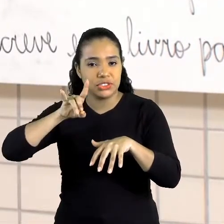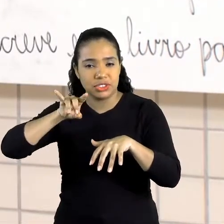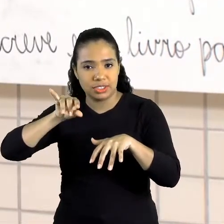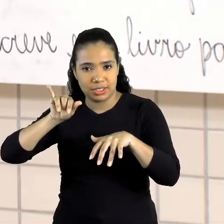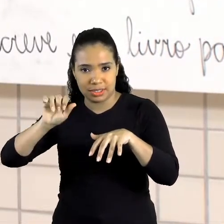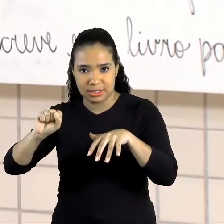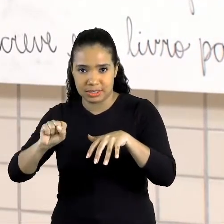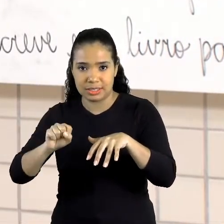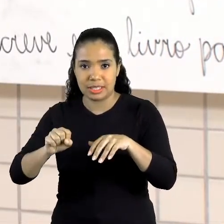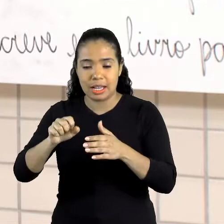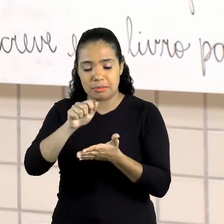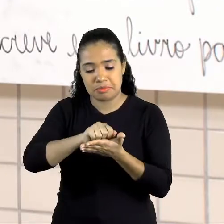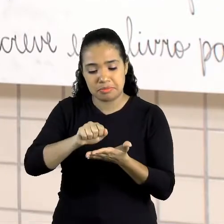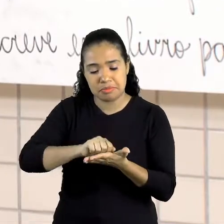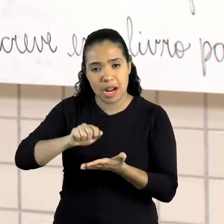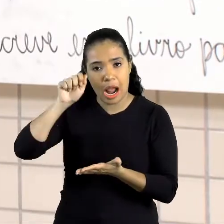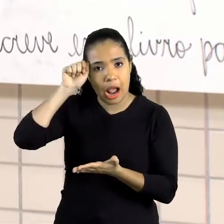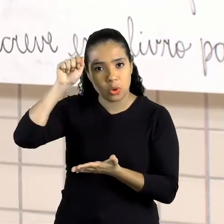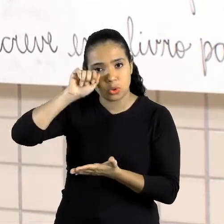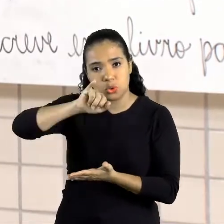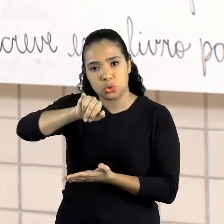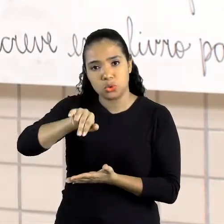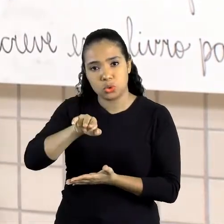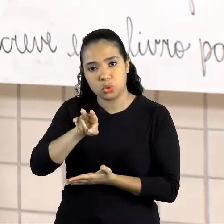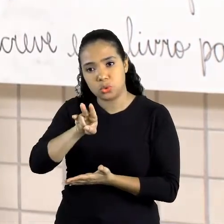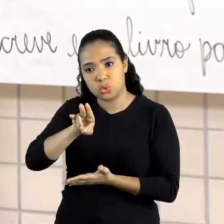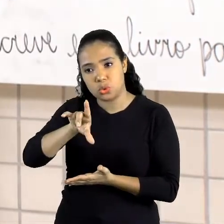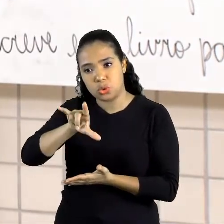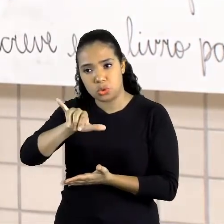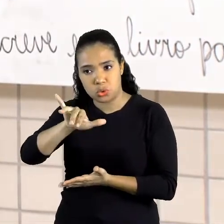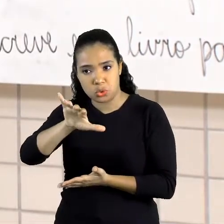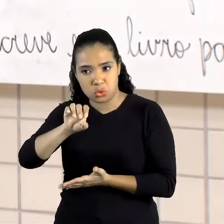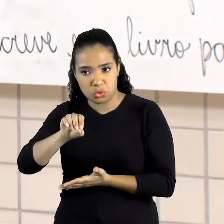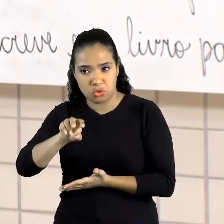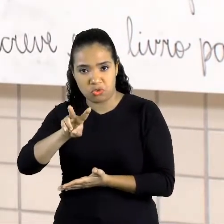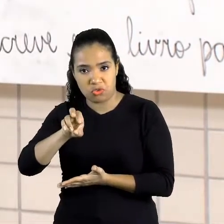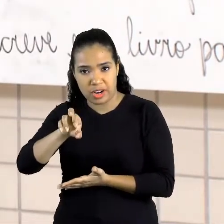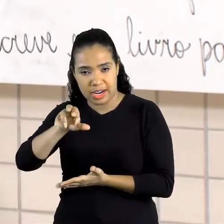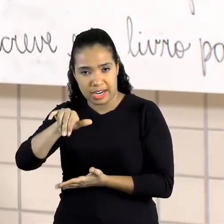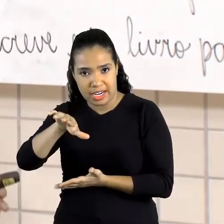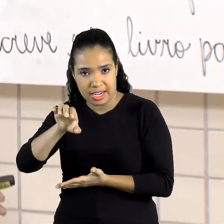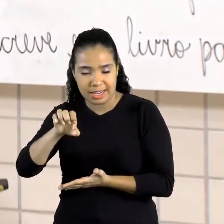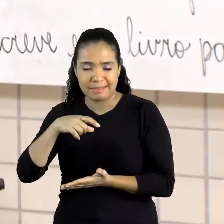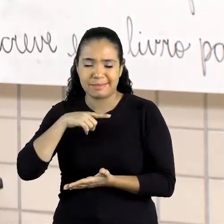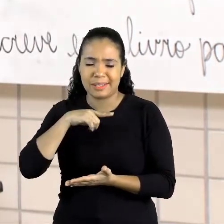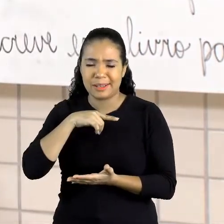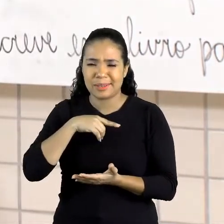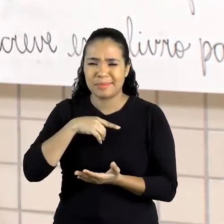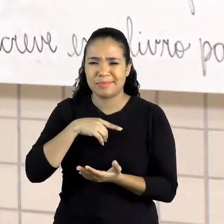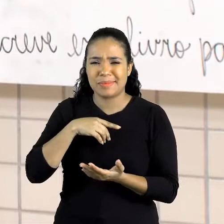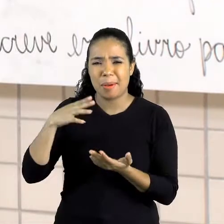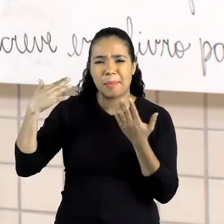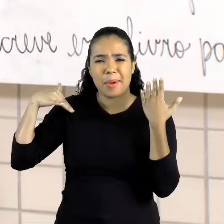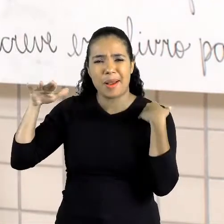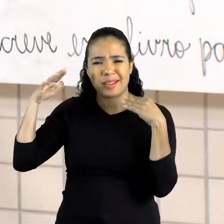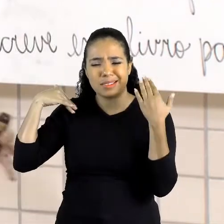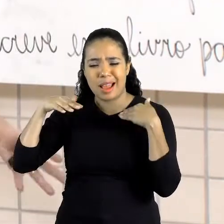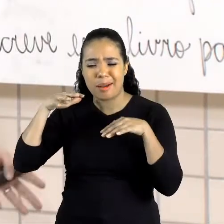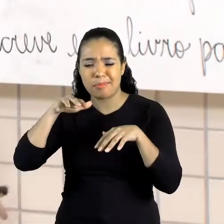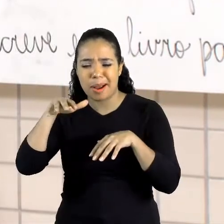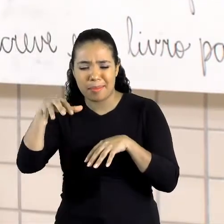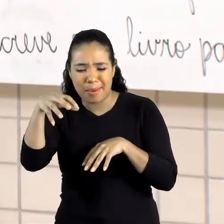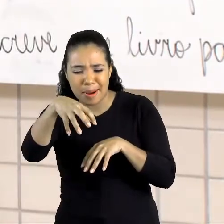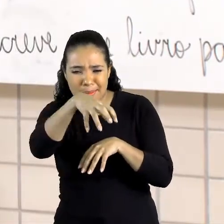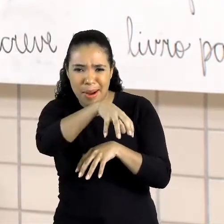Verne. Tenho certeza que vocês irão gostar desse livro, porque ele tem muita aventura. É um